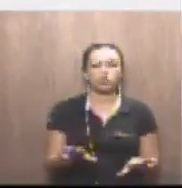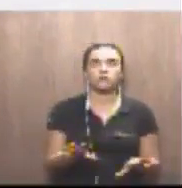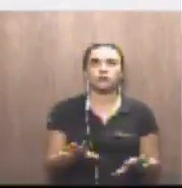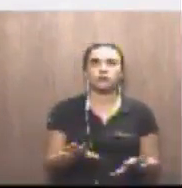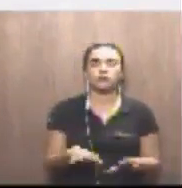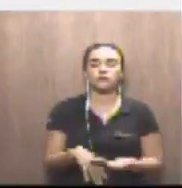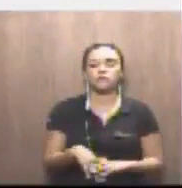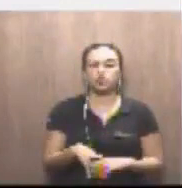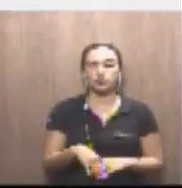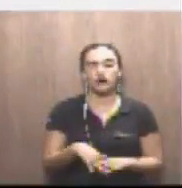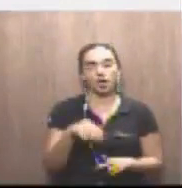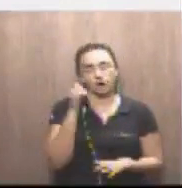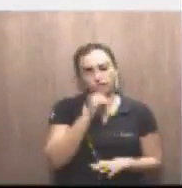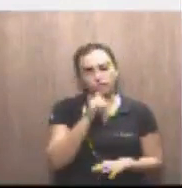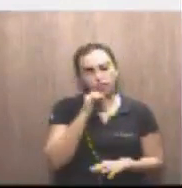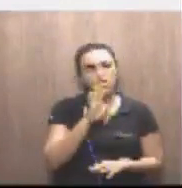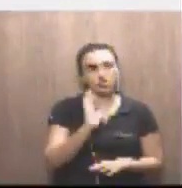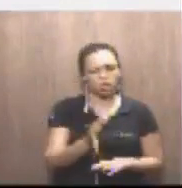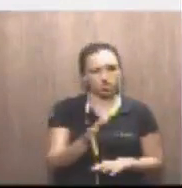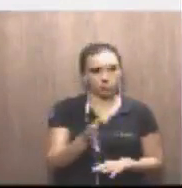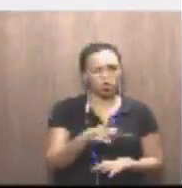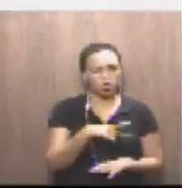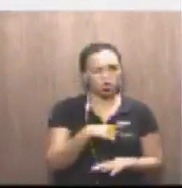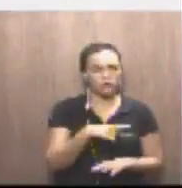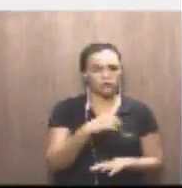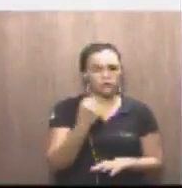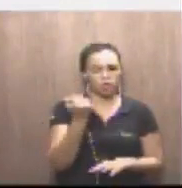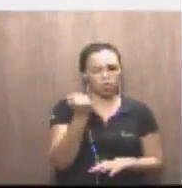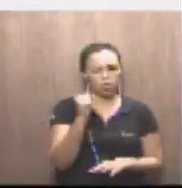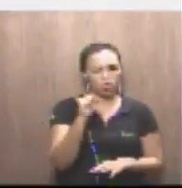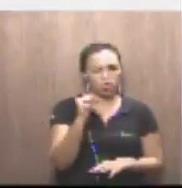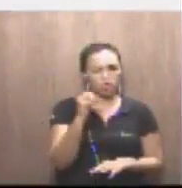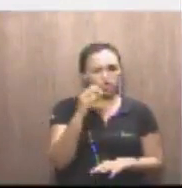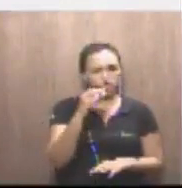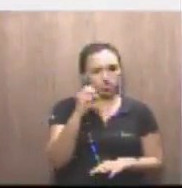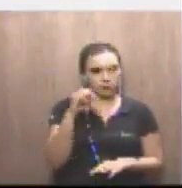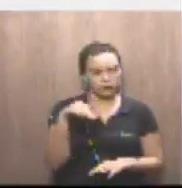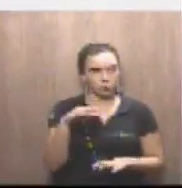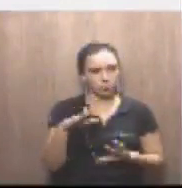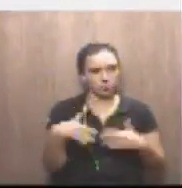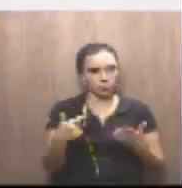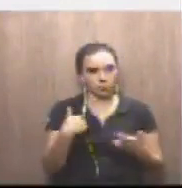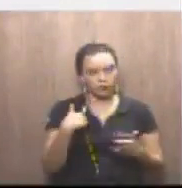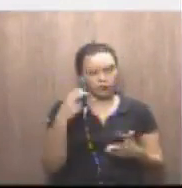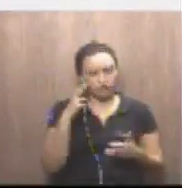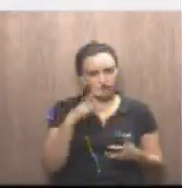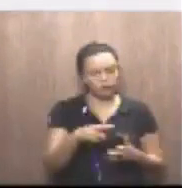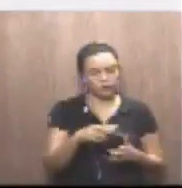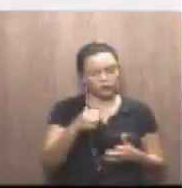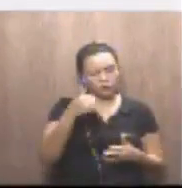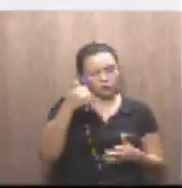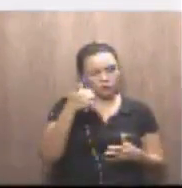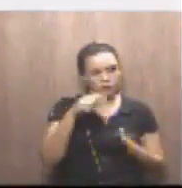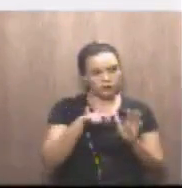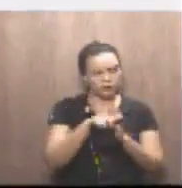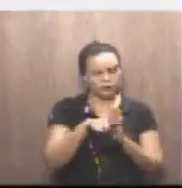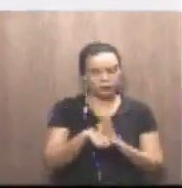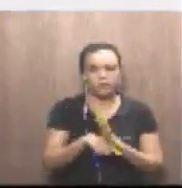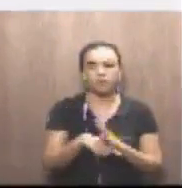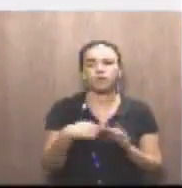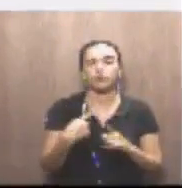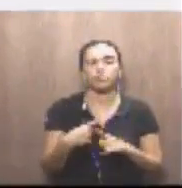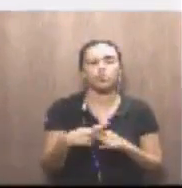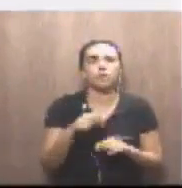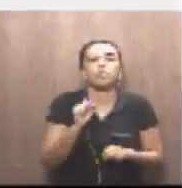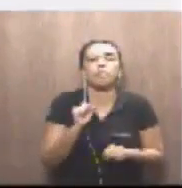isso, né, ela já estava em torno de 8 centímetros, quando eu vim fazer a primeira avaliação. Por